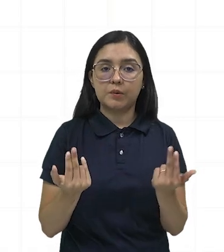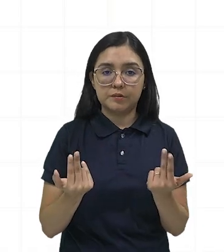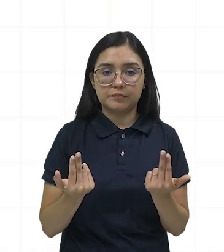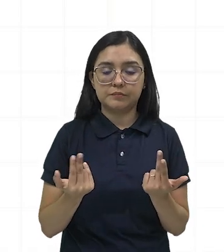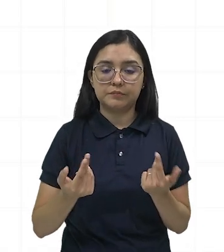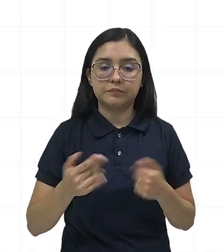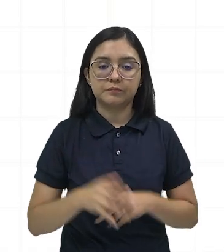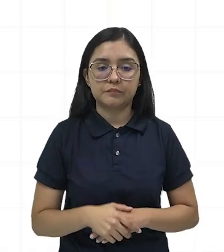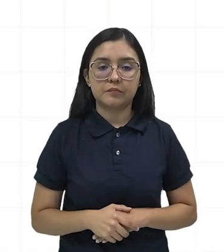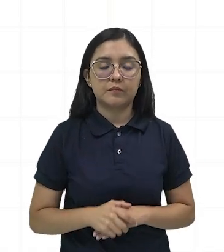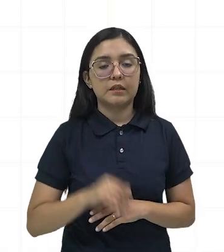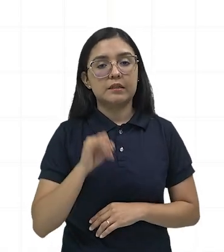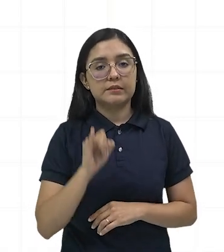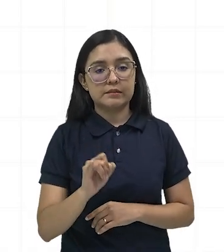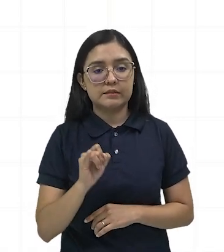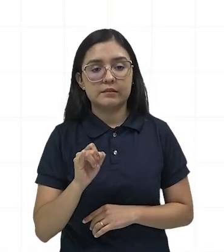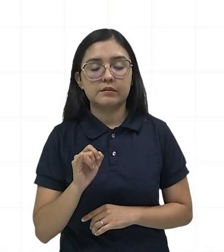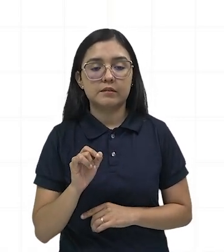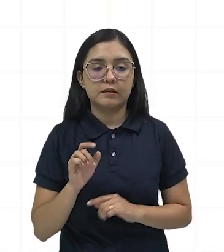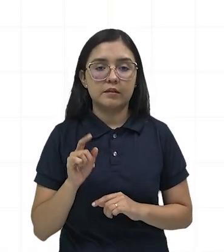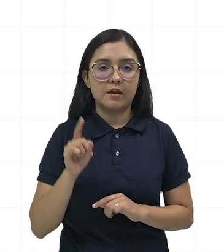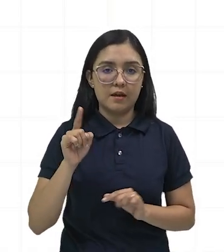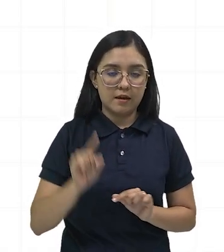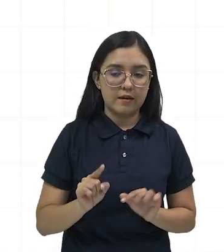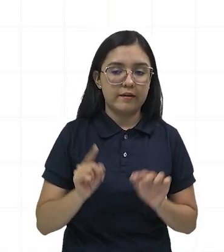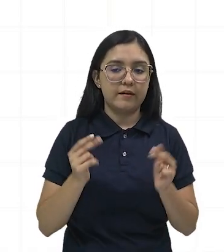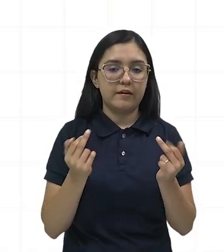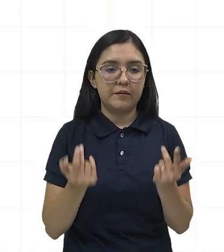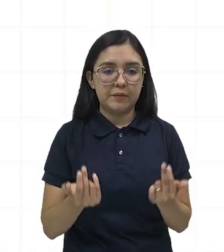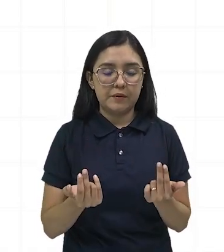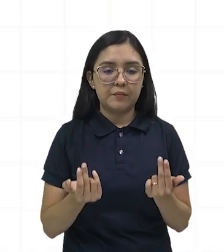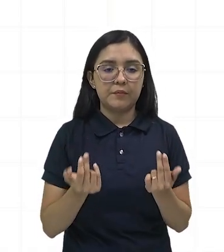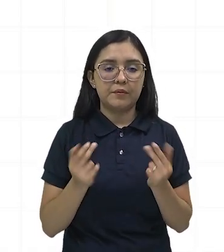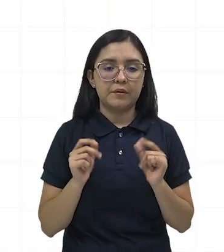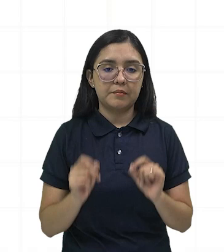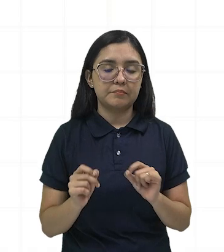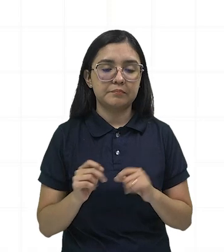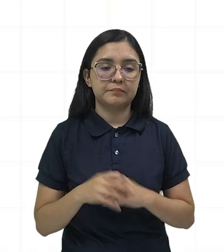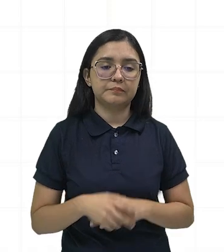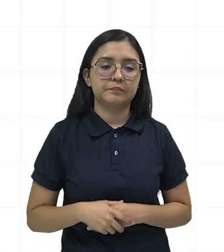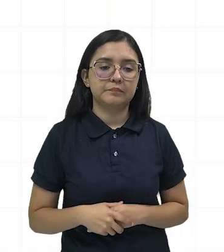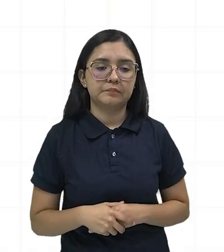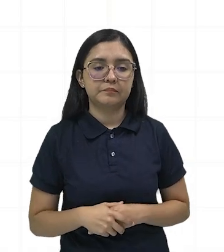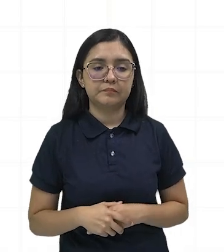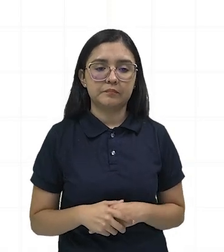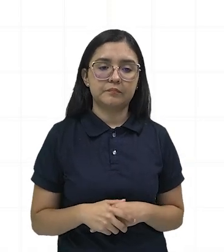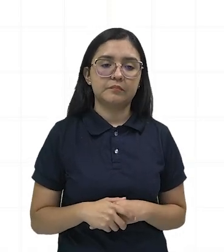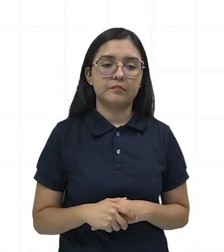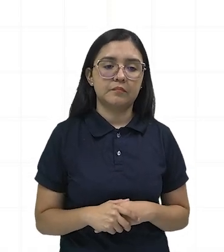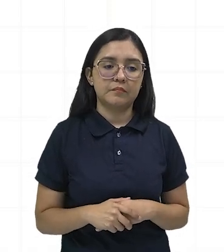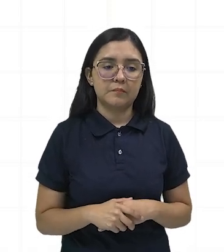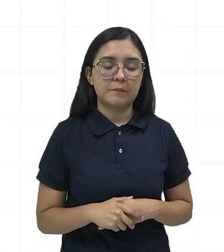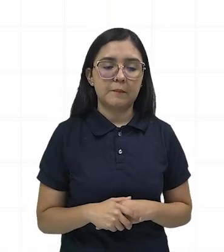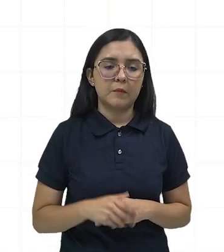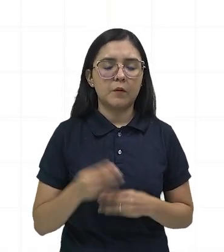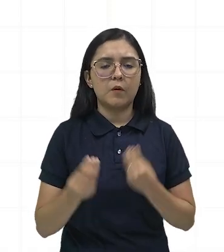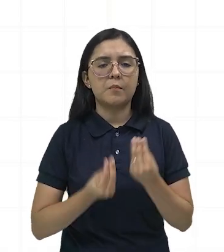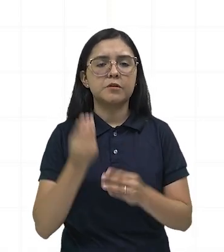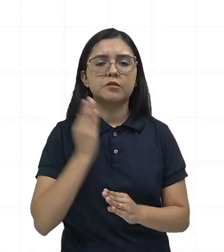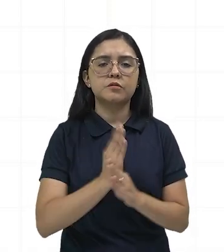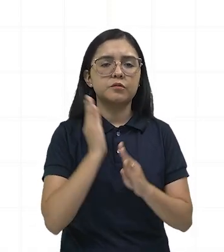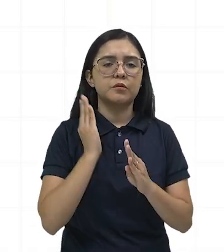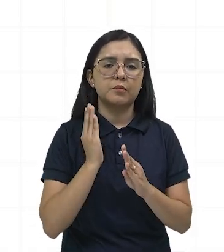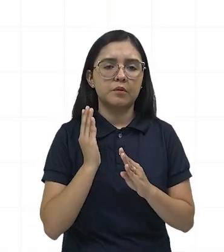congruentes. Caso eles sejam, nós vamos então dizer no que nós estamos nos baseando